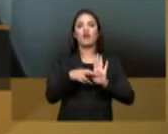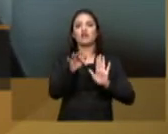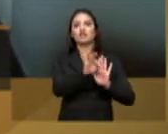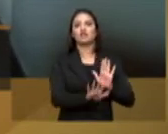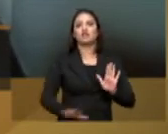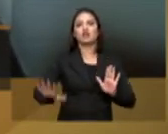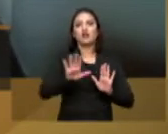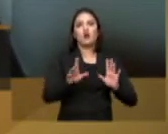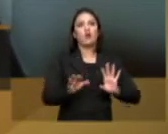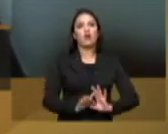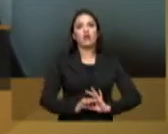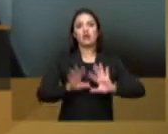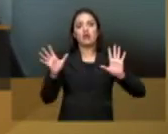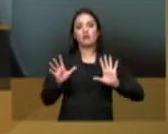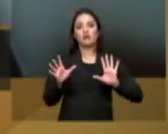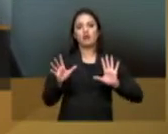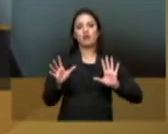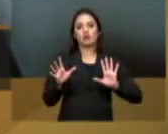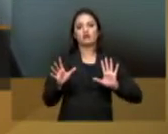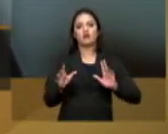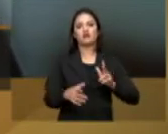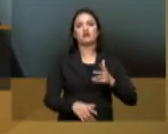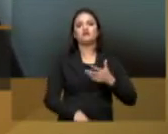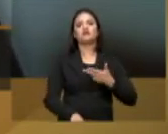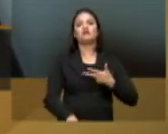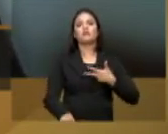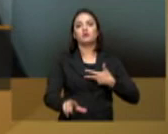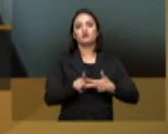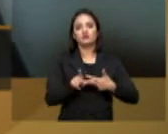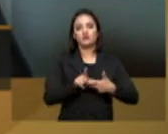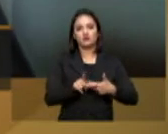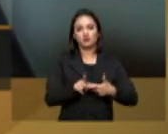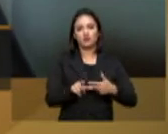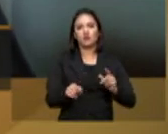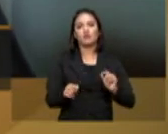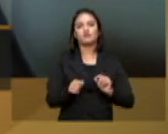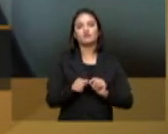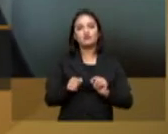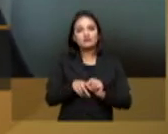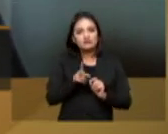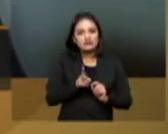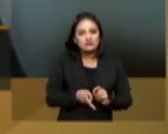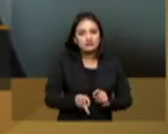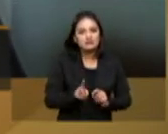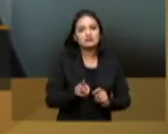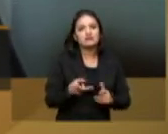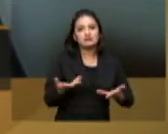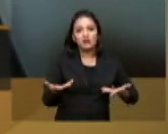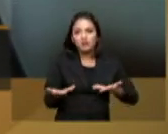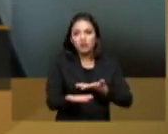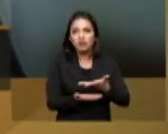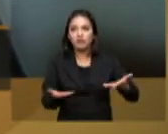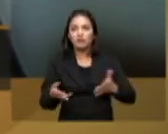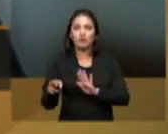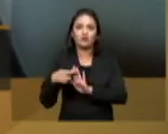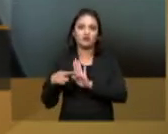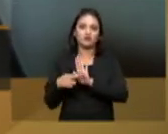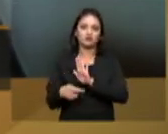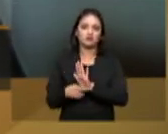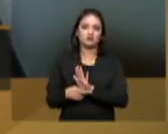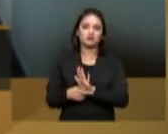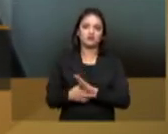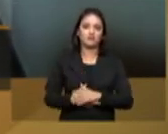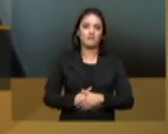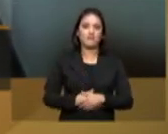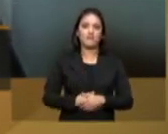o legislador realizar diálogo com o regulamento no tocante aos aspectos do